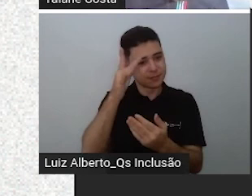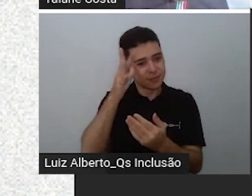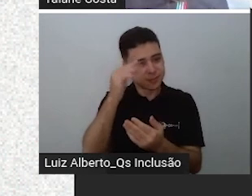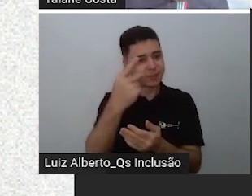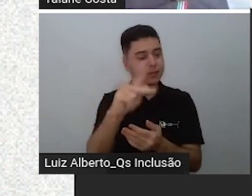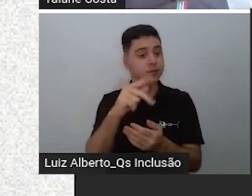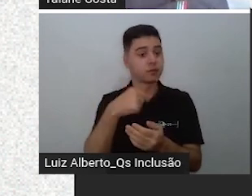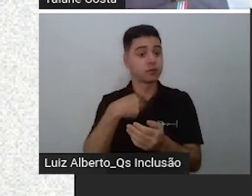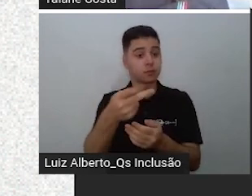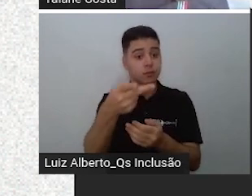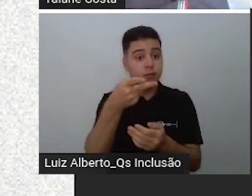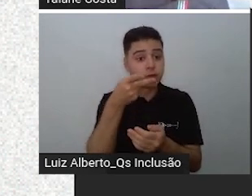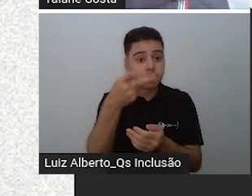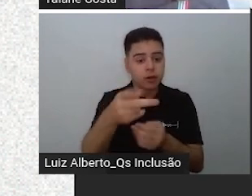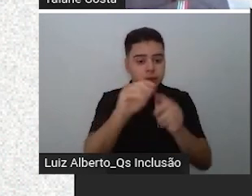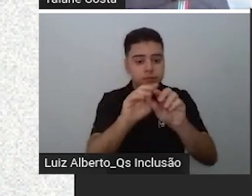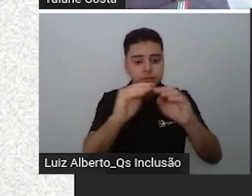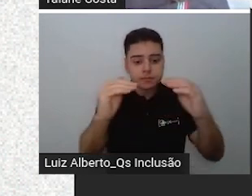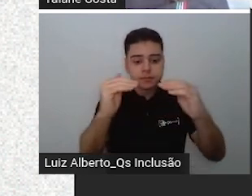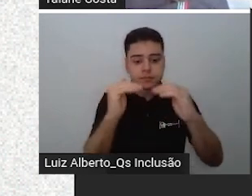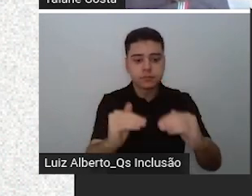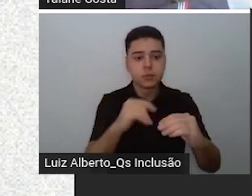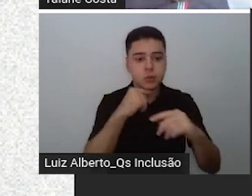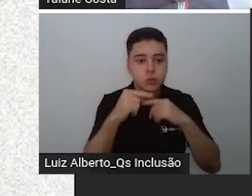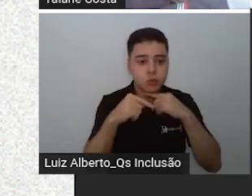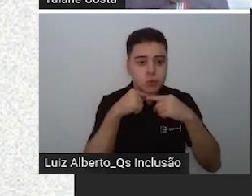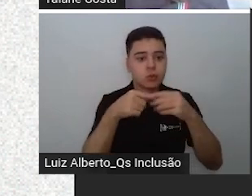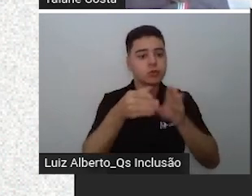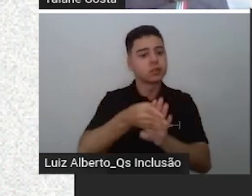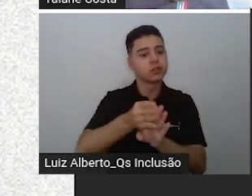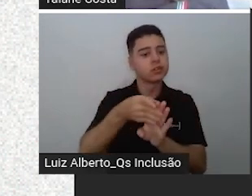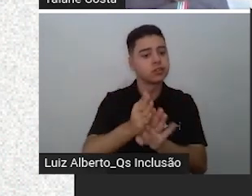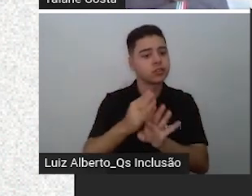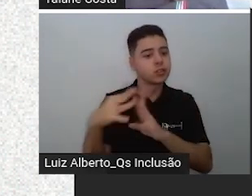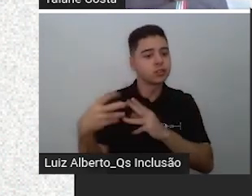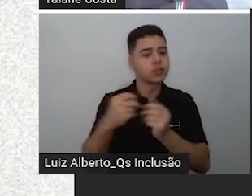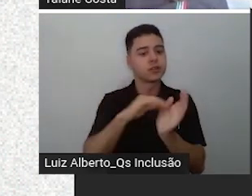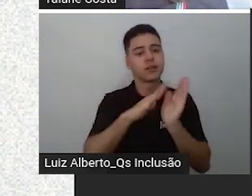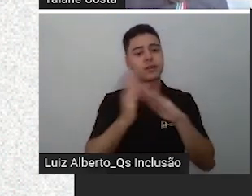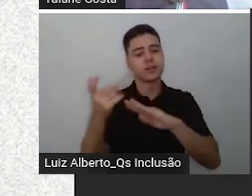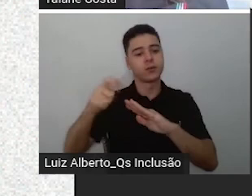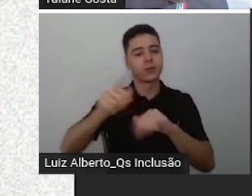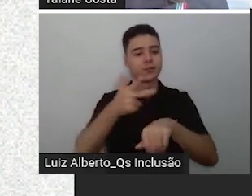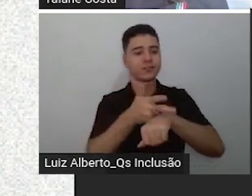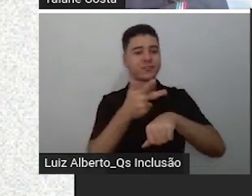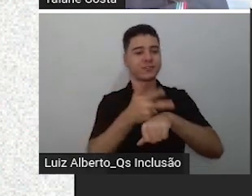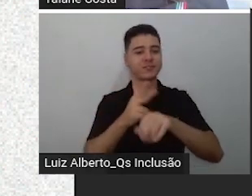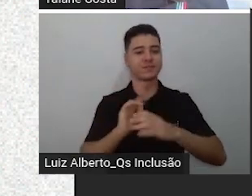Deixe aqui nos comentários suas dúvidas, sugestões e até o próximo episódio.